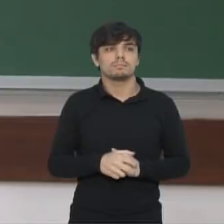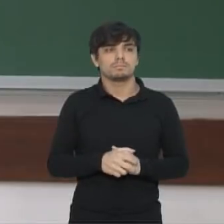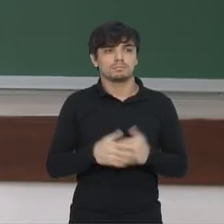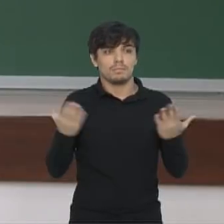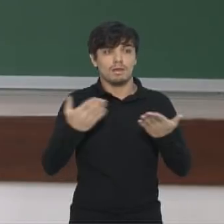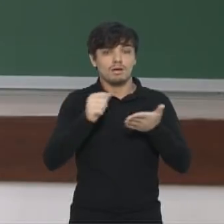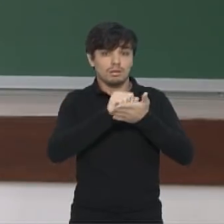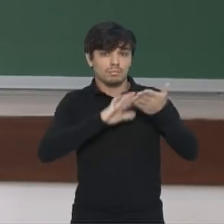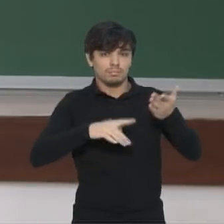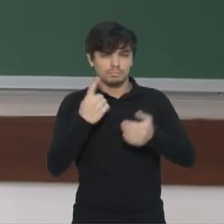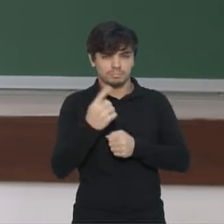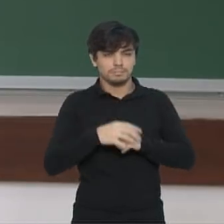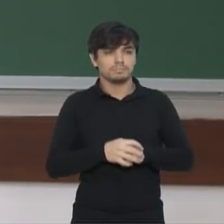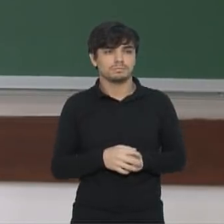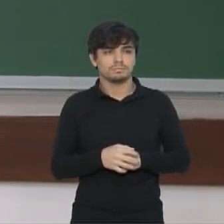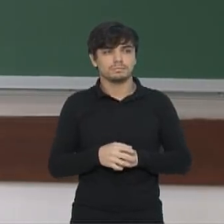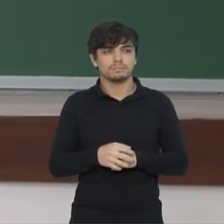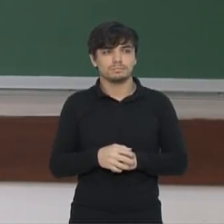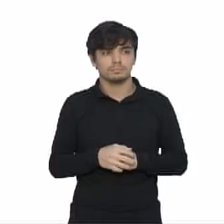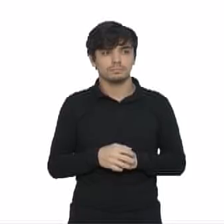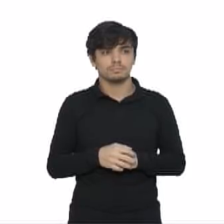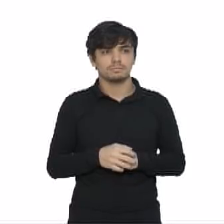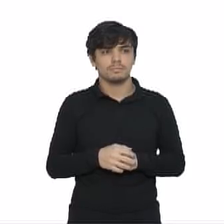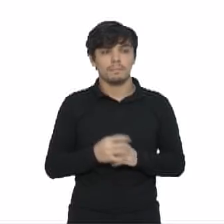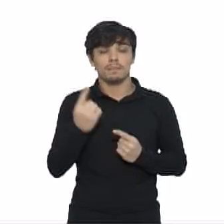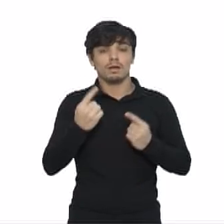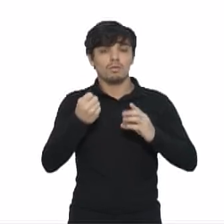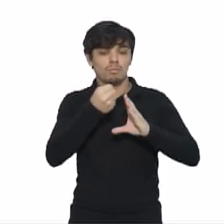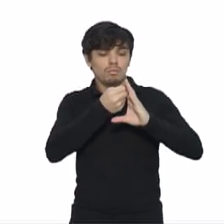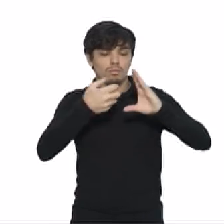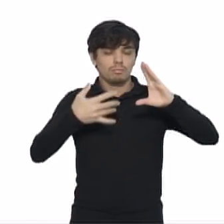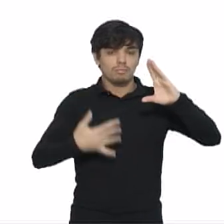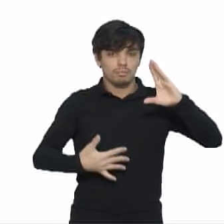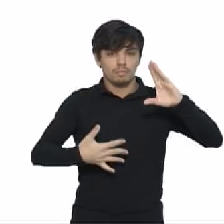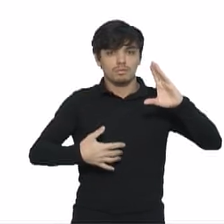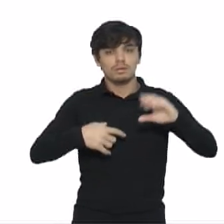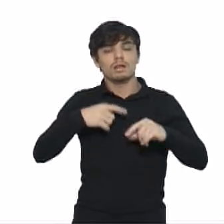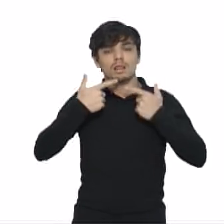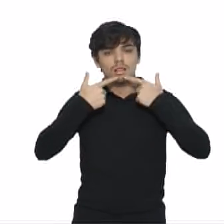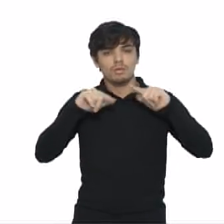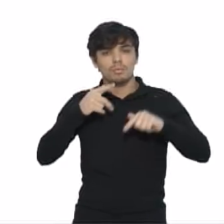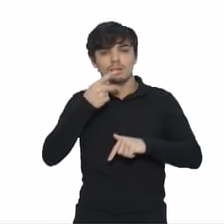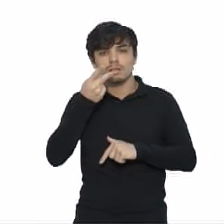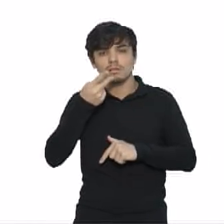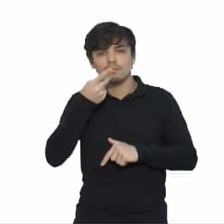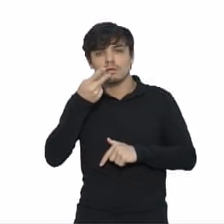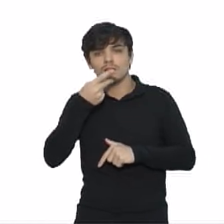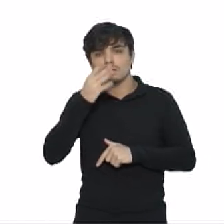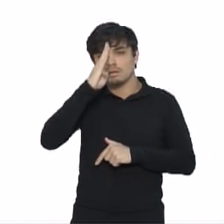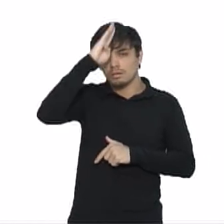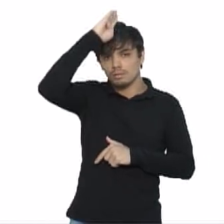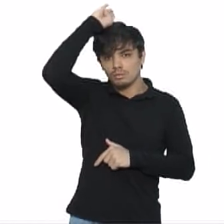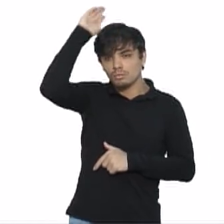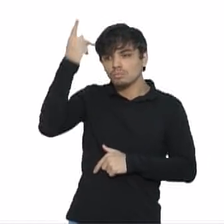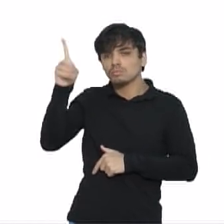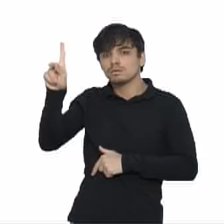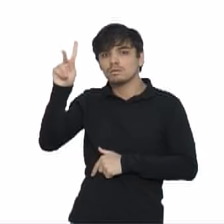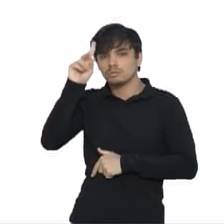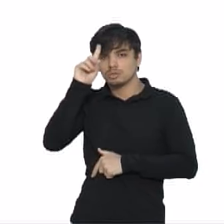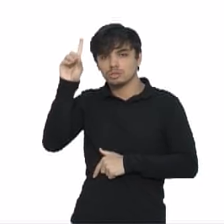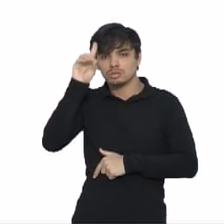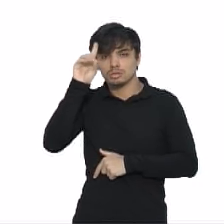Vamos para mais uma atividade? Quais as características da língua falada pelos romanos no seu